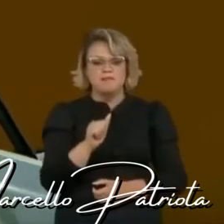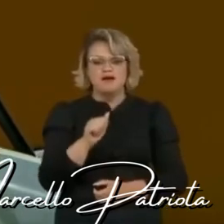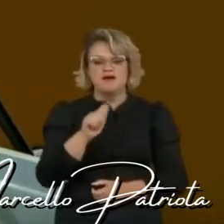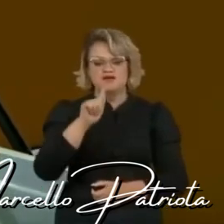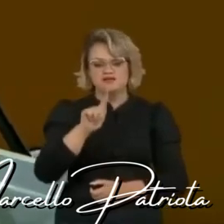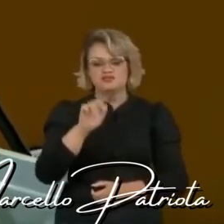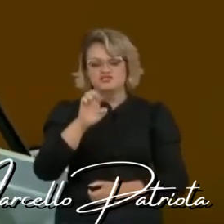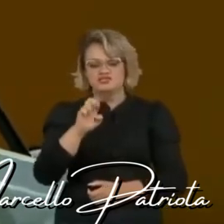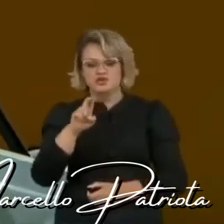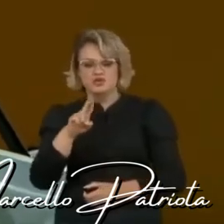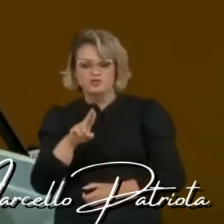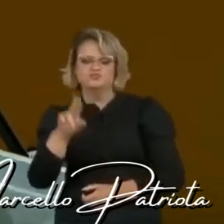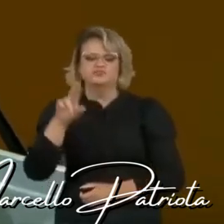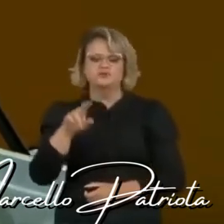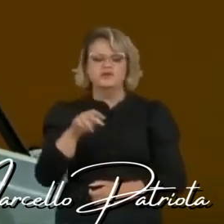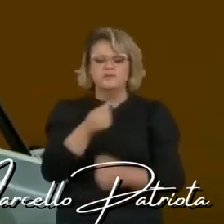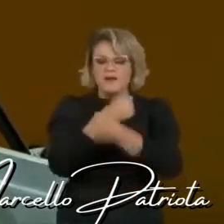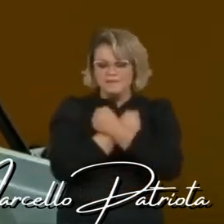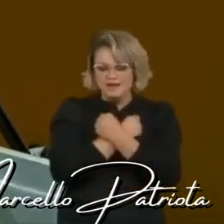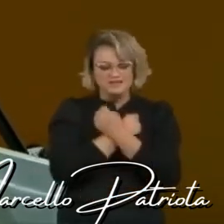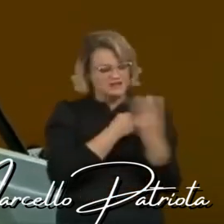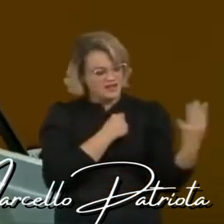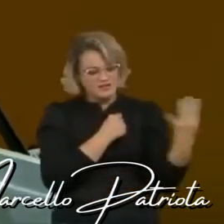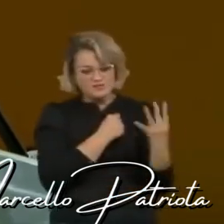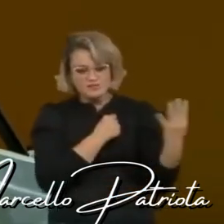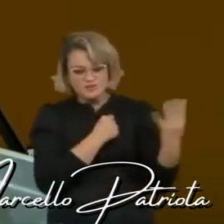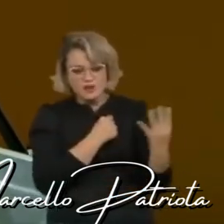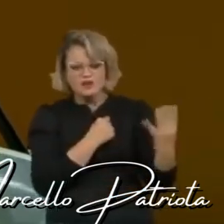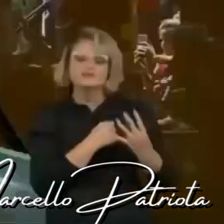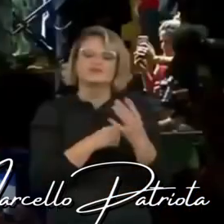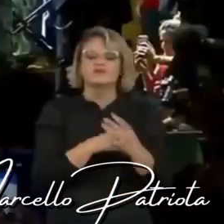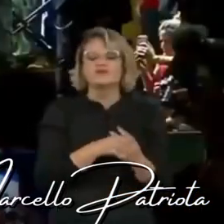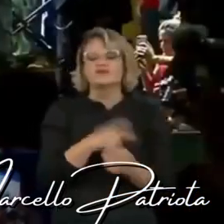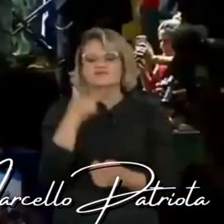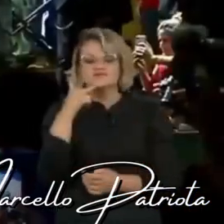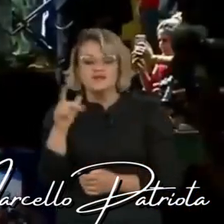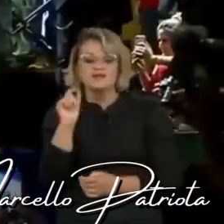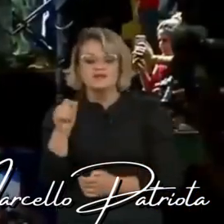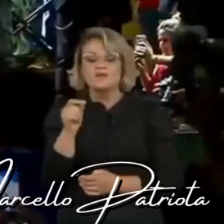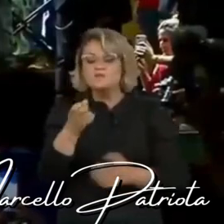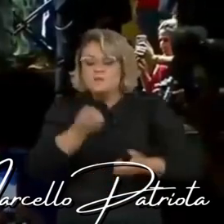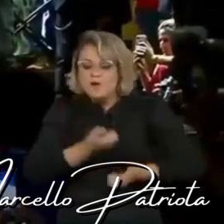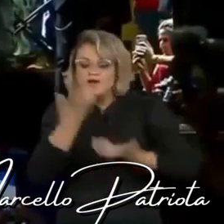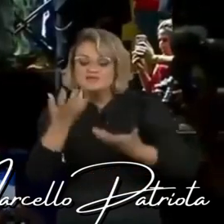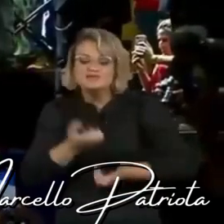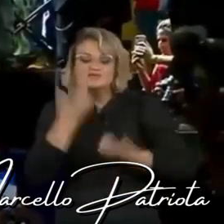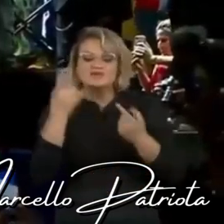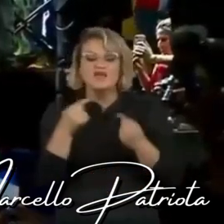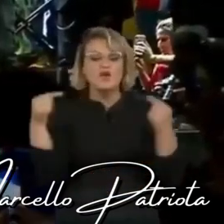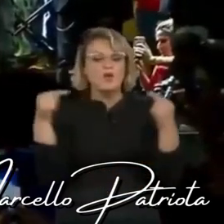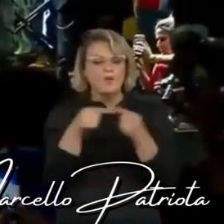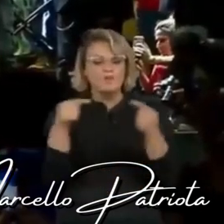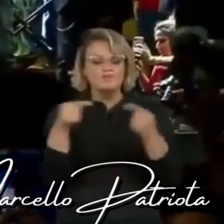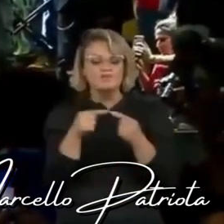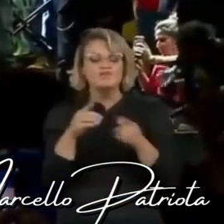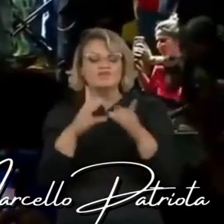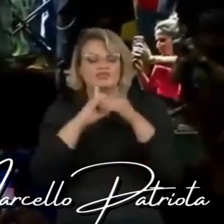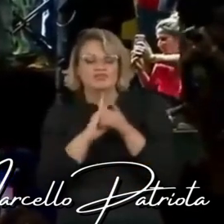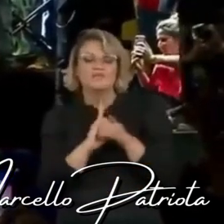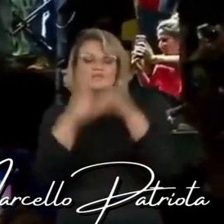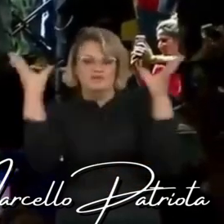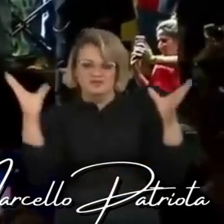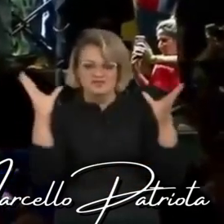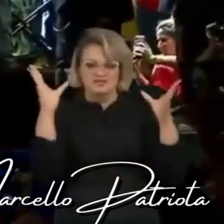Janja, abraçar Geraldo e Lu, para dizer que poesia rima com